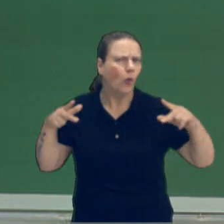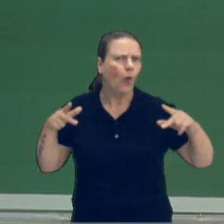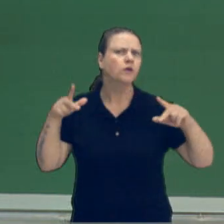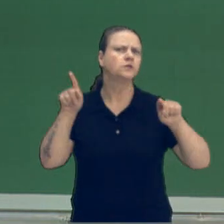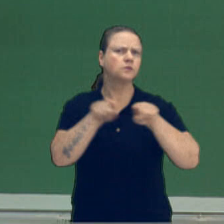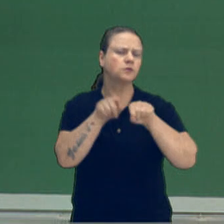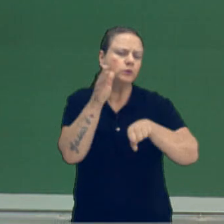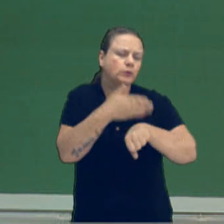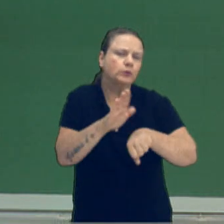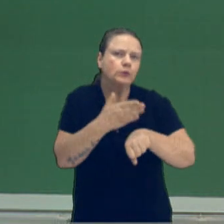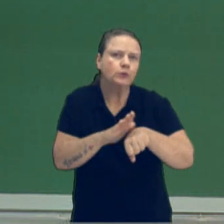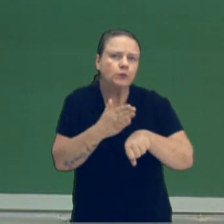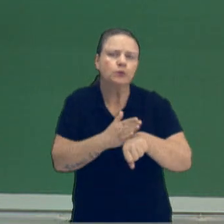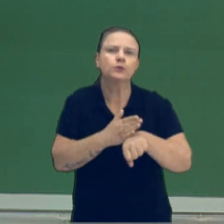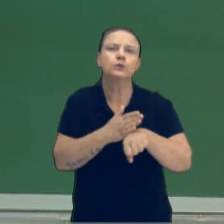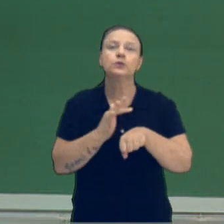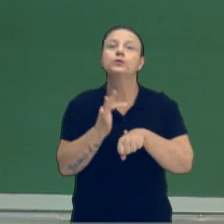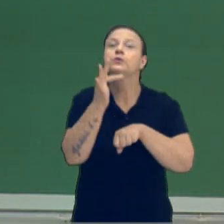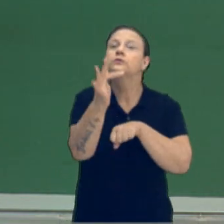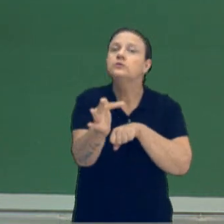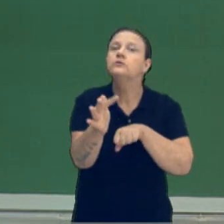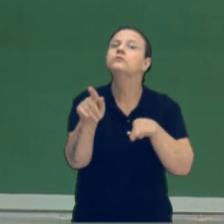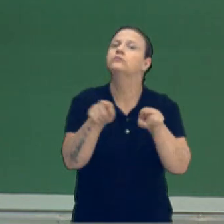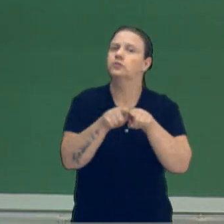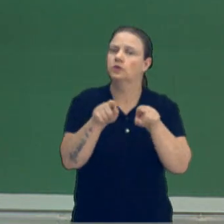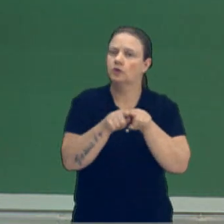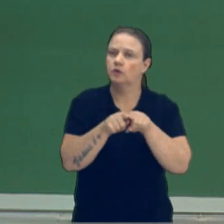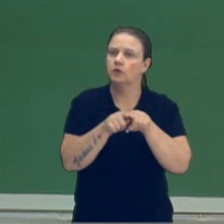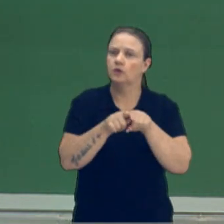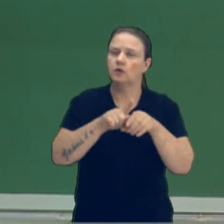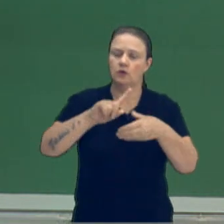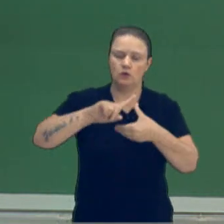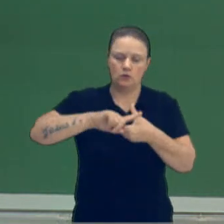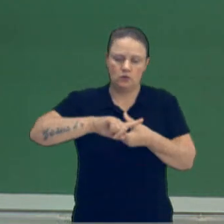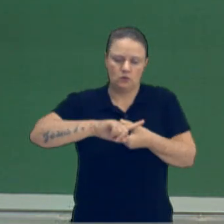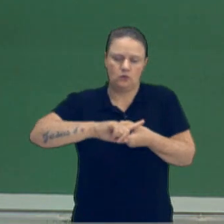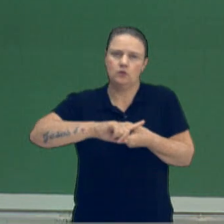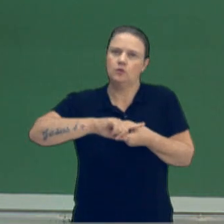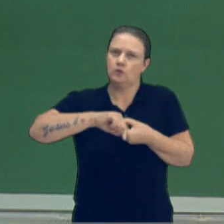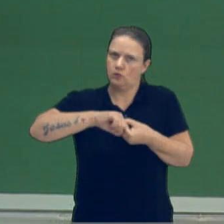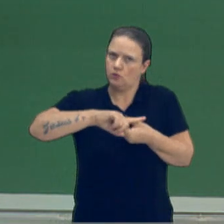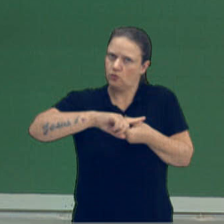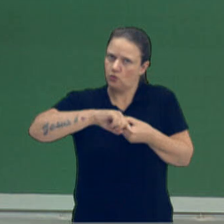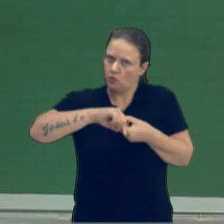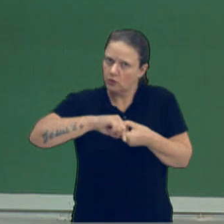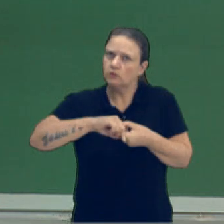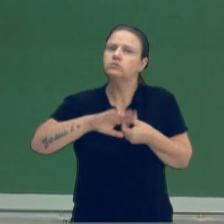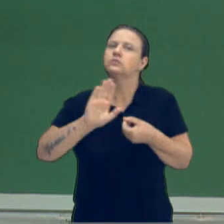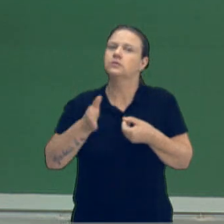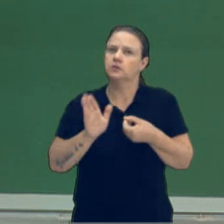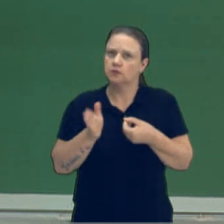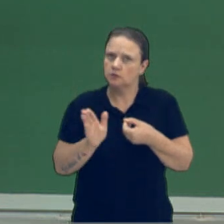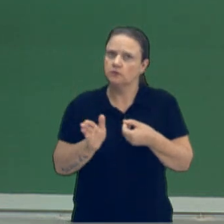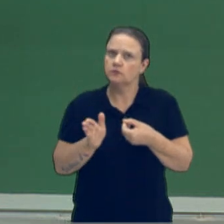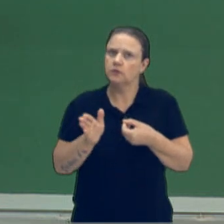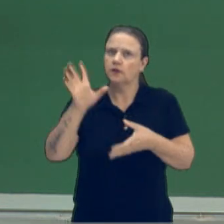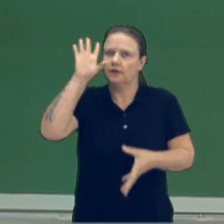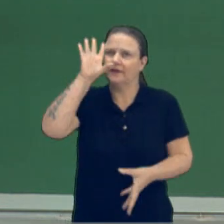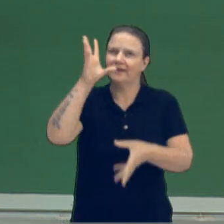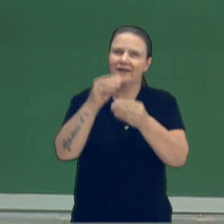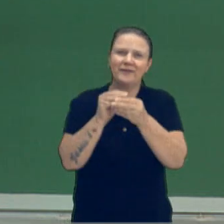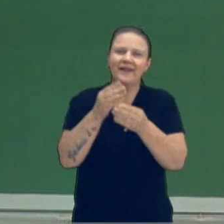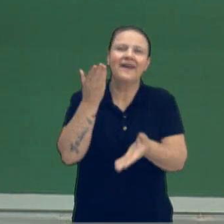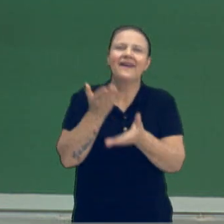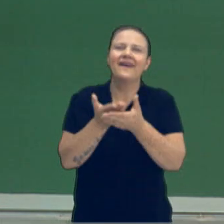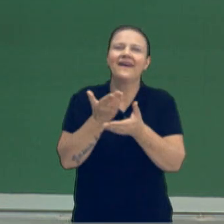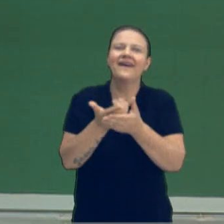A gente vai ter mais um pouquinho sobre trigonometria para a gente poder recapitular um pouquinho mais sobre circunferência. Até breve!